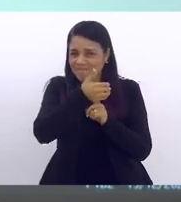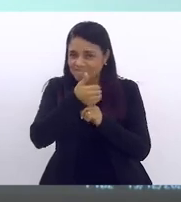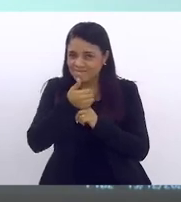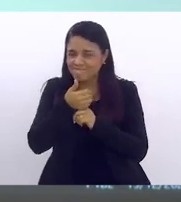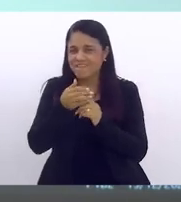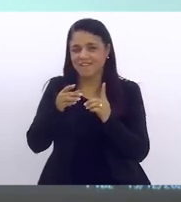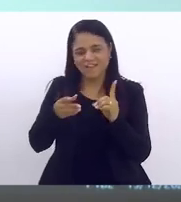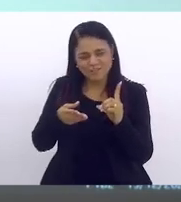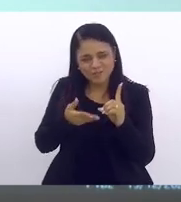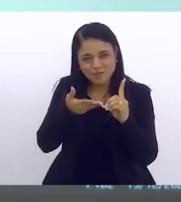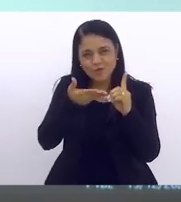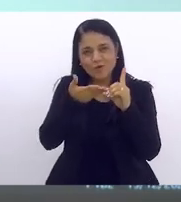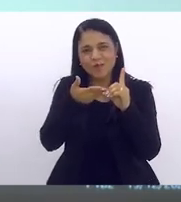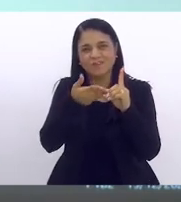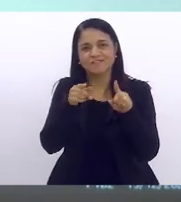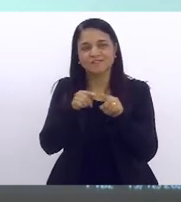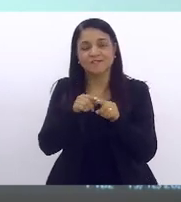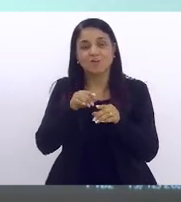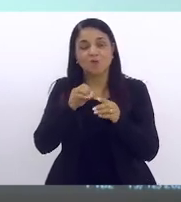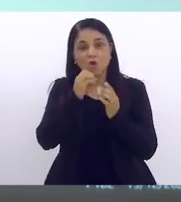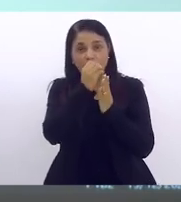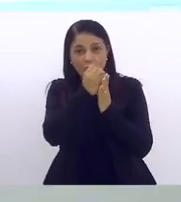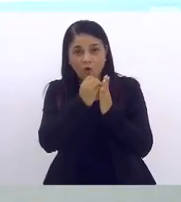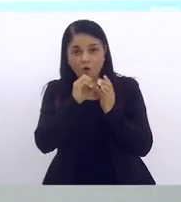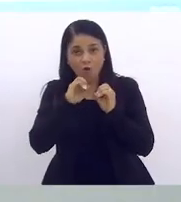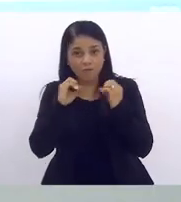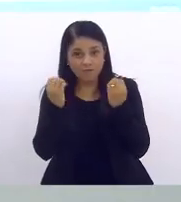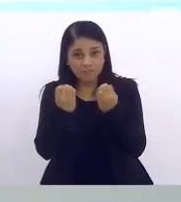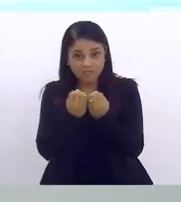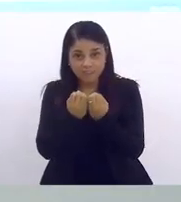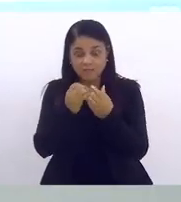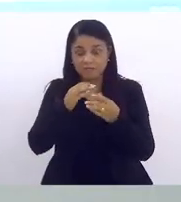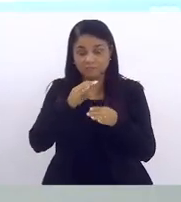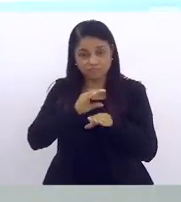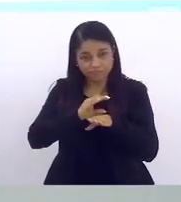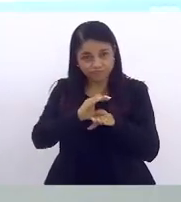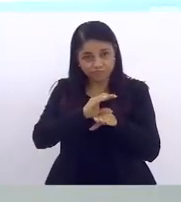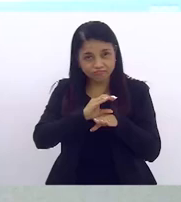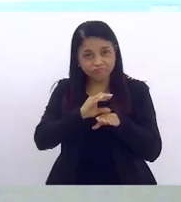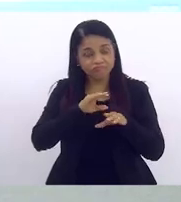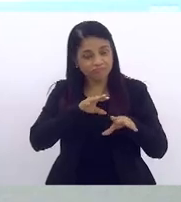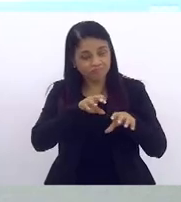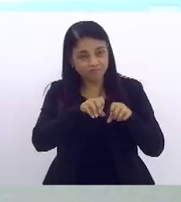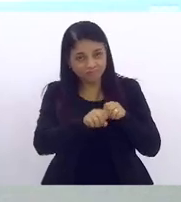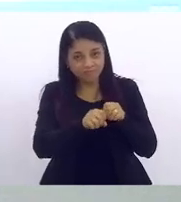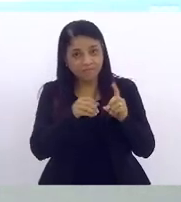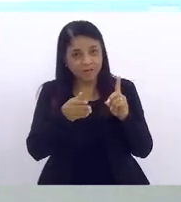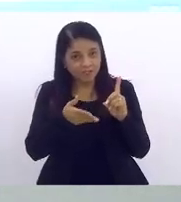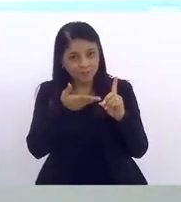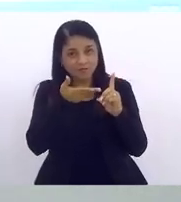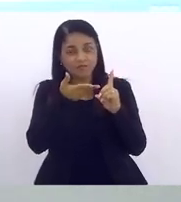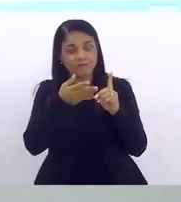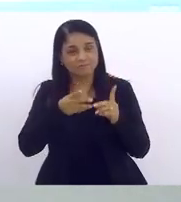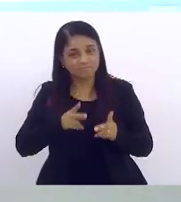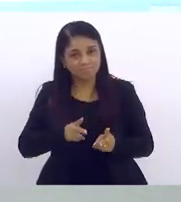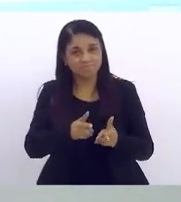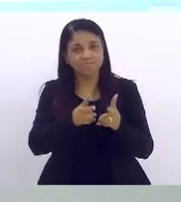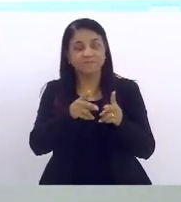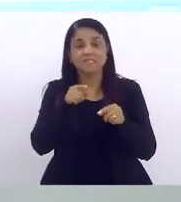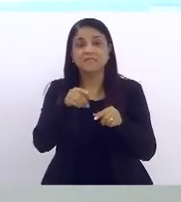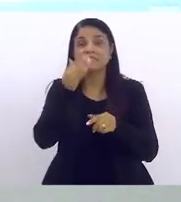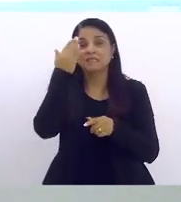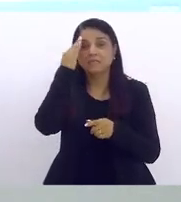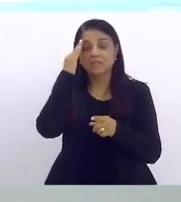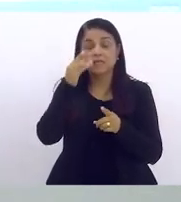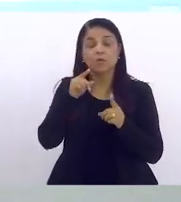as doulas, porque a gente tem oficina de capacitação e educação continuada para as doulas, porque a gente precisa que as doulas entendam o que